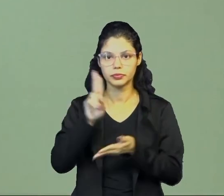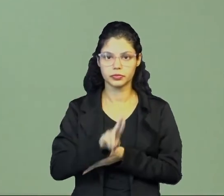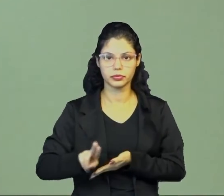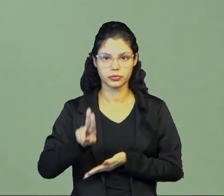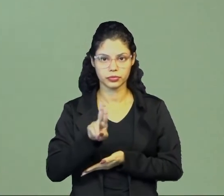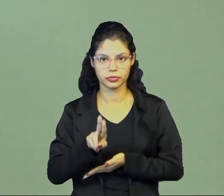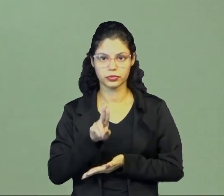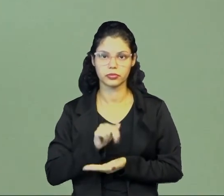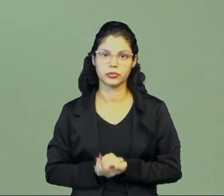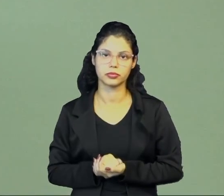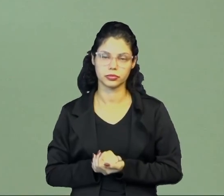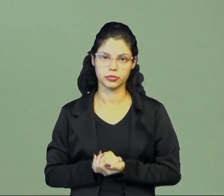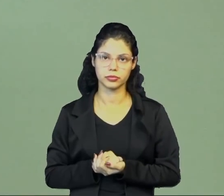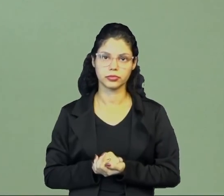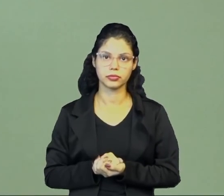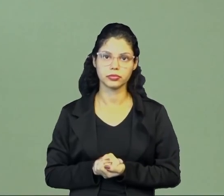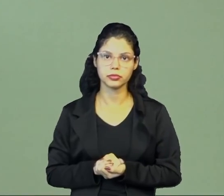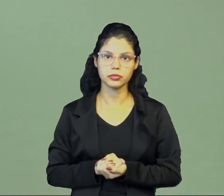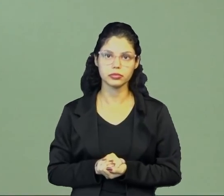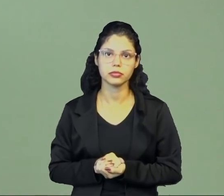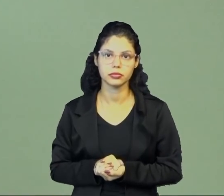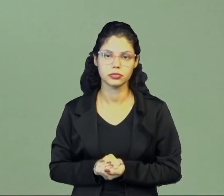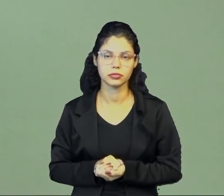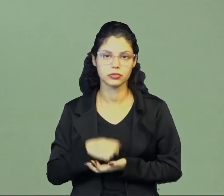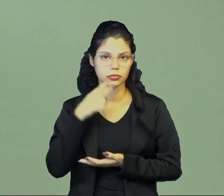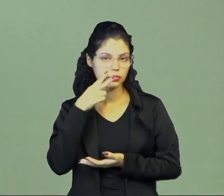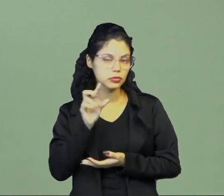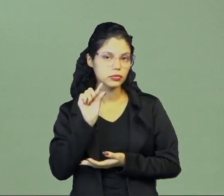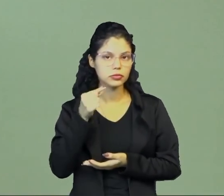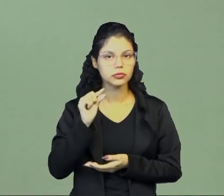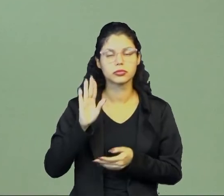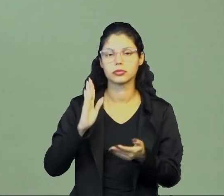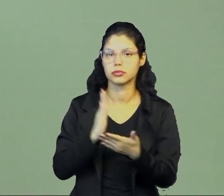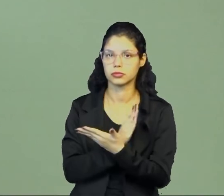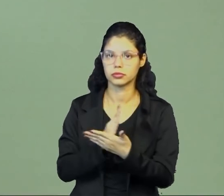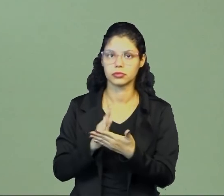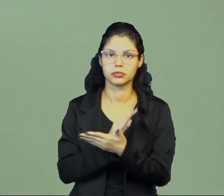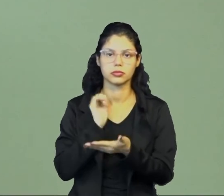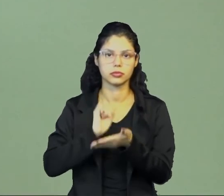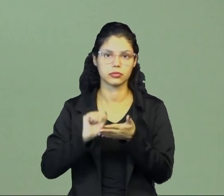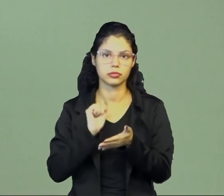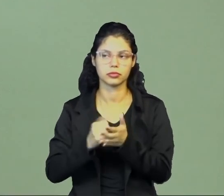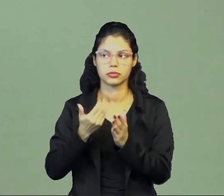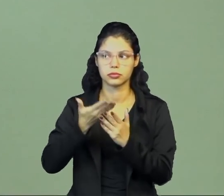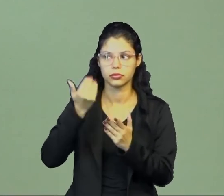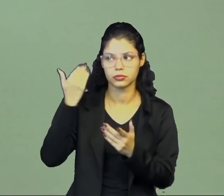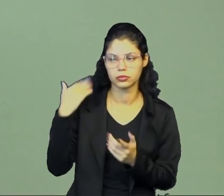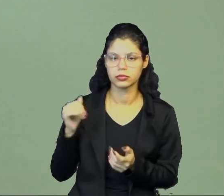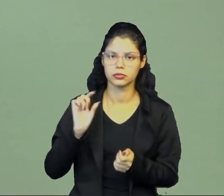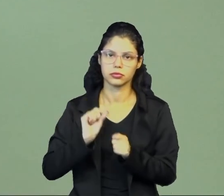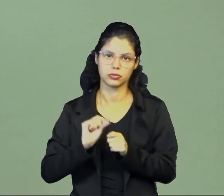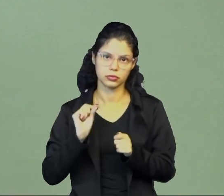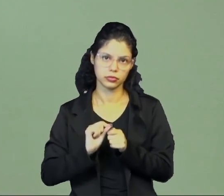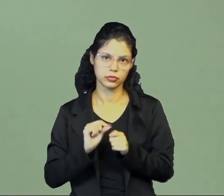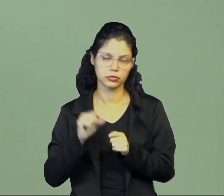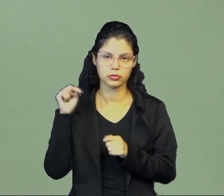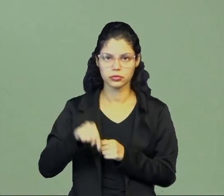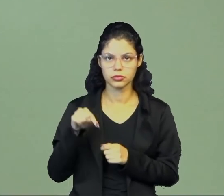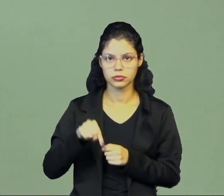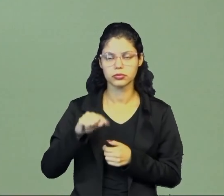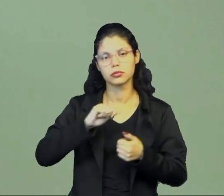tem hoje. A gente viu um pouquinho também de algumas escritas antigas, né, algumas formas escritas aqui